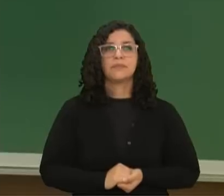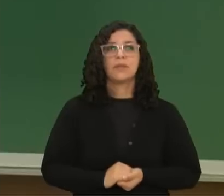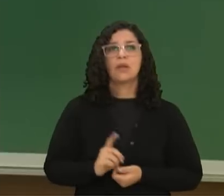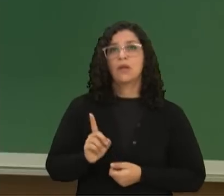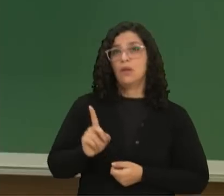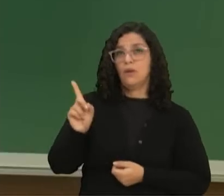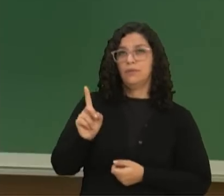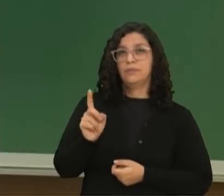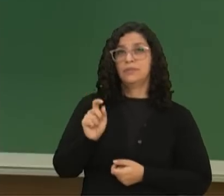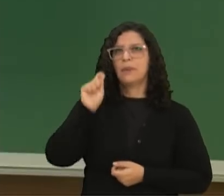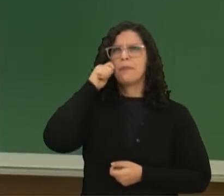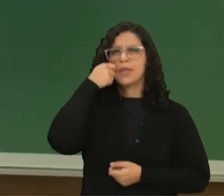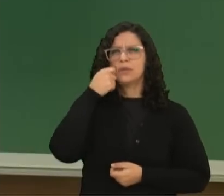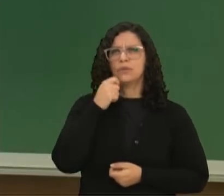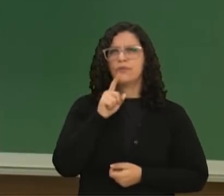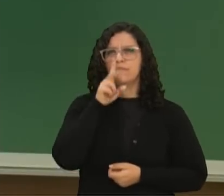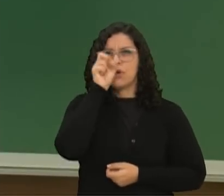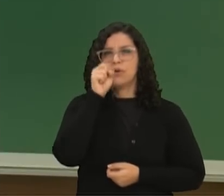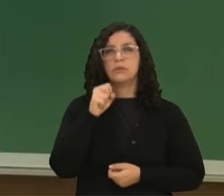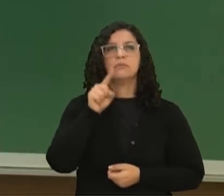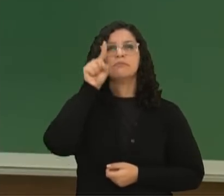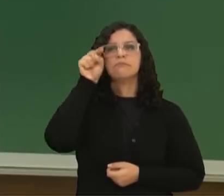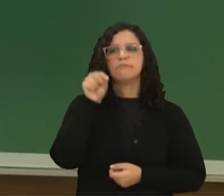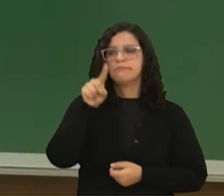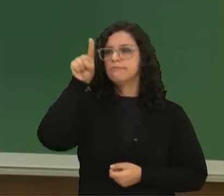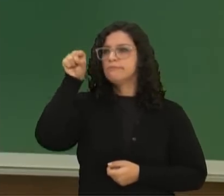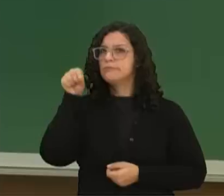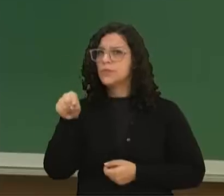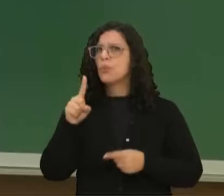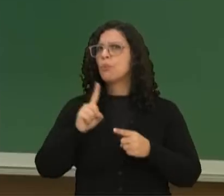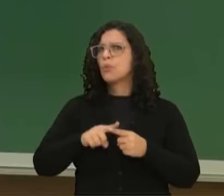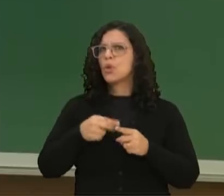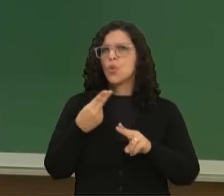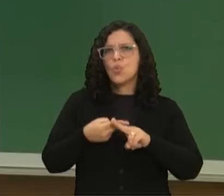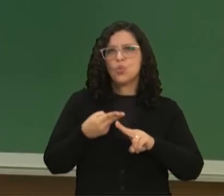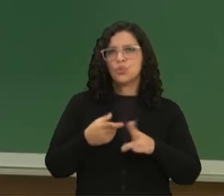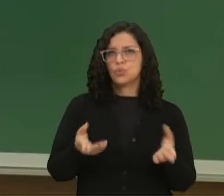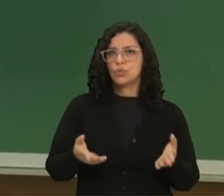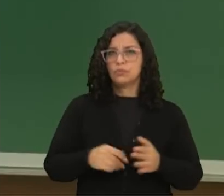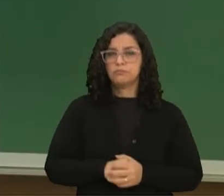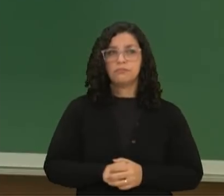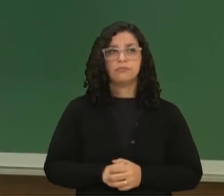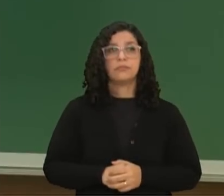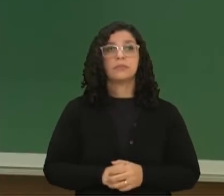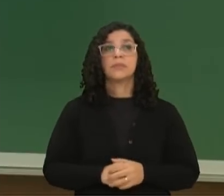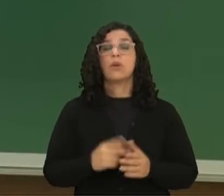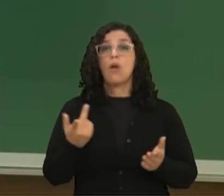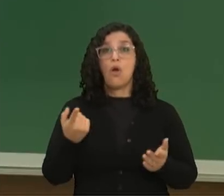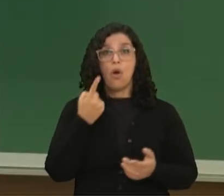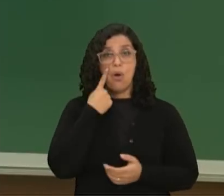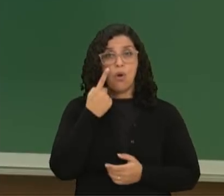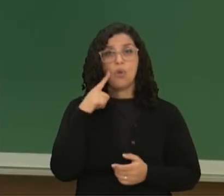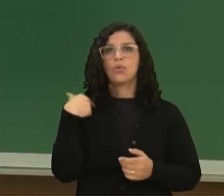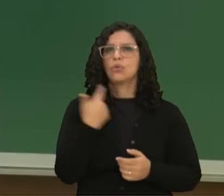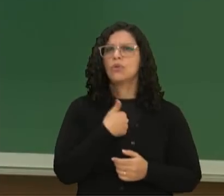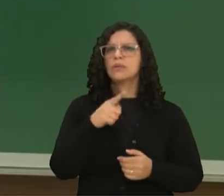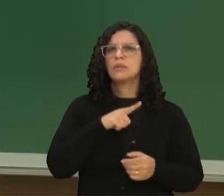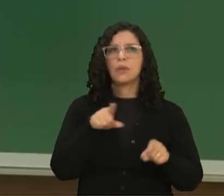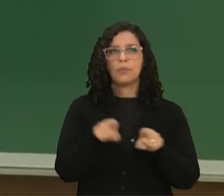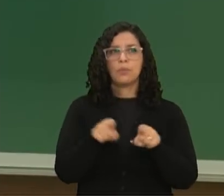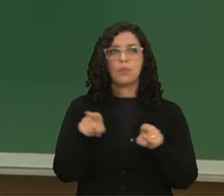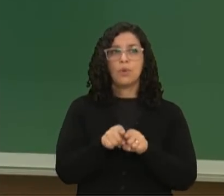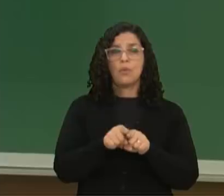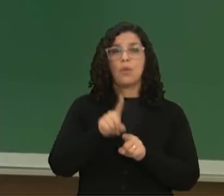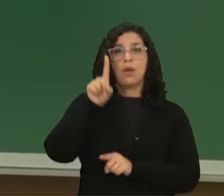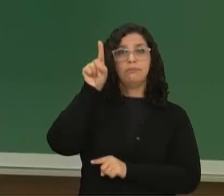that's great, o ponto de exclamação foi usado respectivamente para. Então, olha só, quando a gente tem aqui